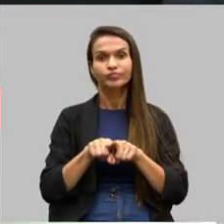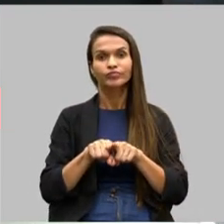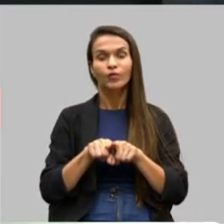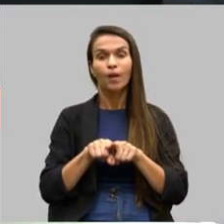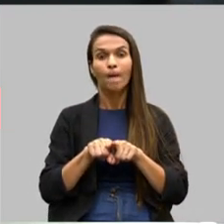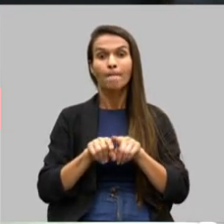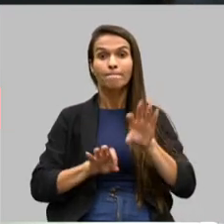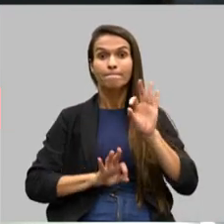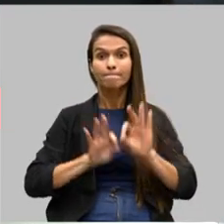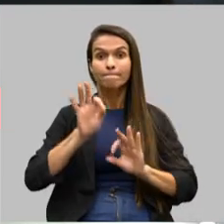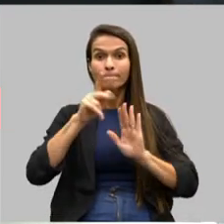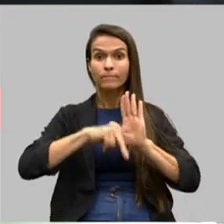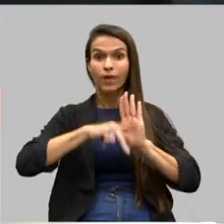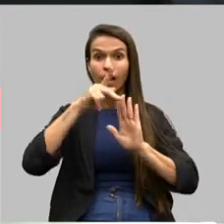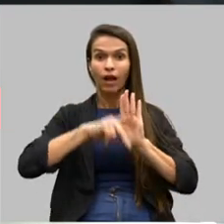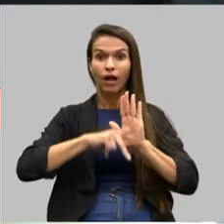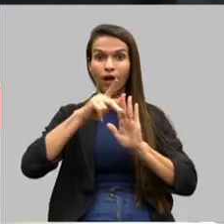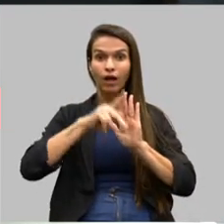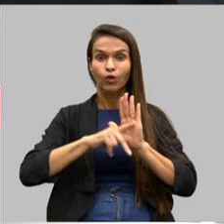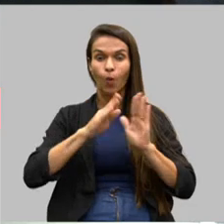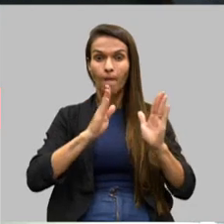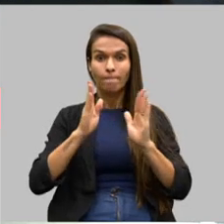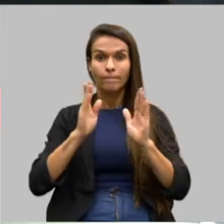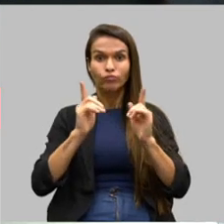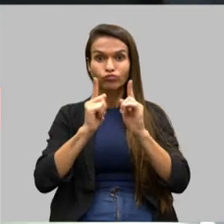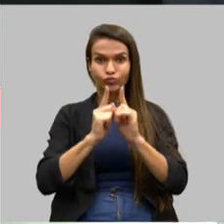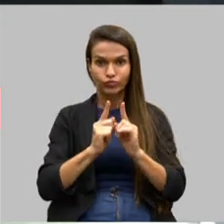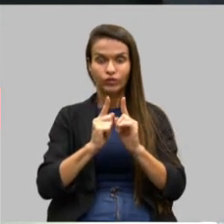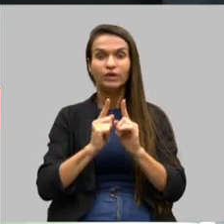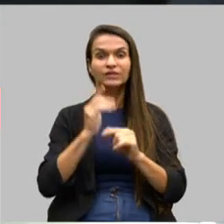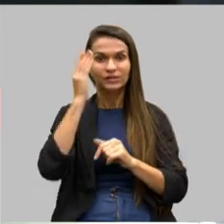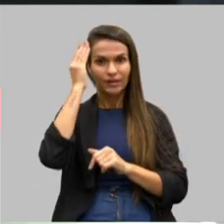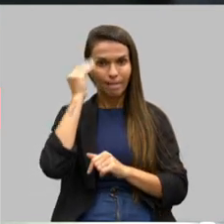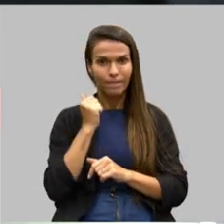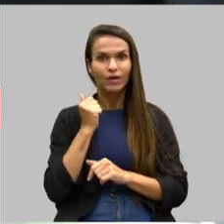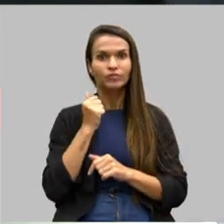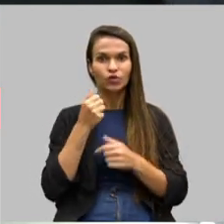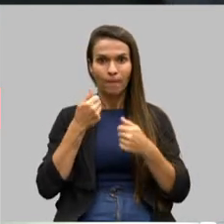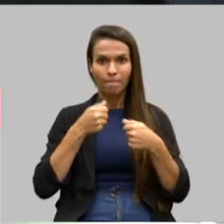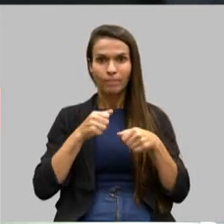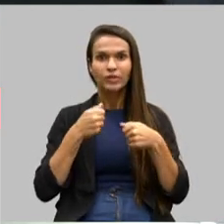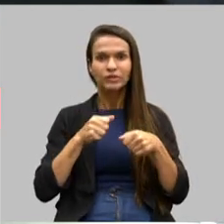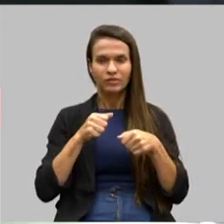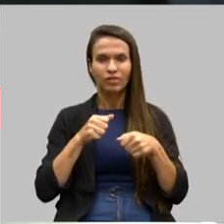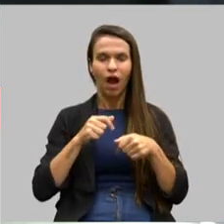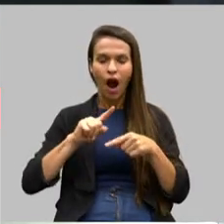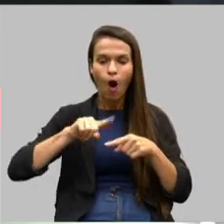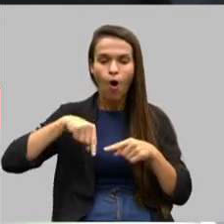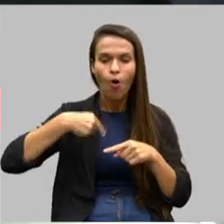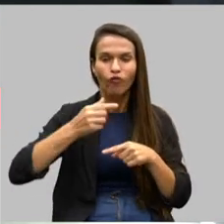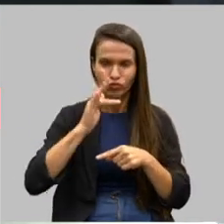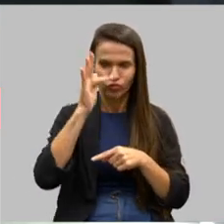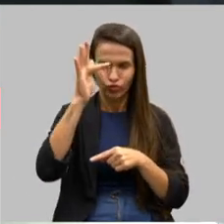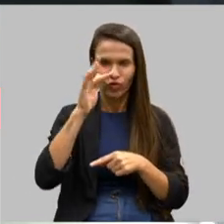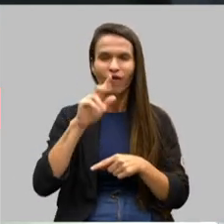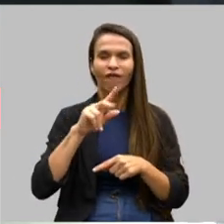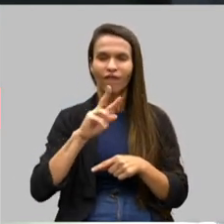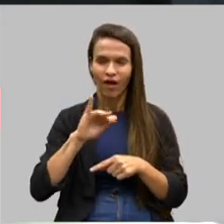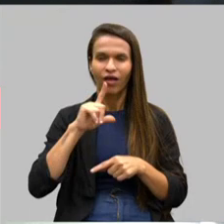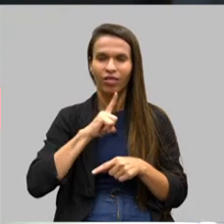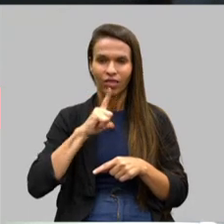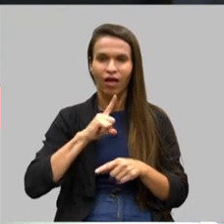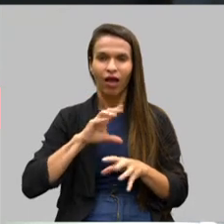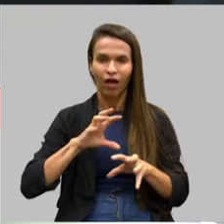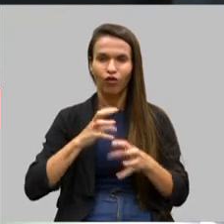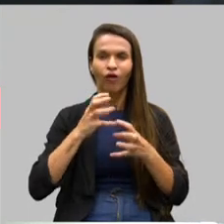planos de curto prazo. Planos porque sabemos que vamos ter a próxima seca, sabemos que vamos ter a próxima